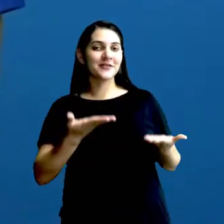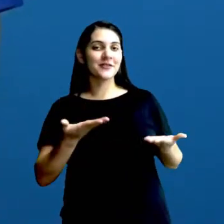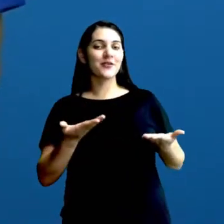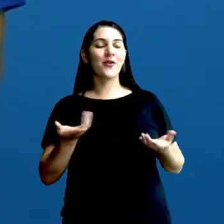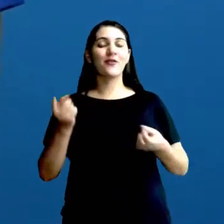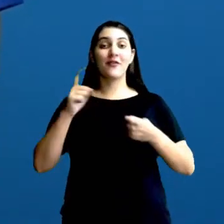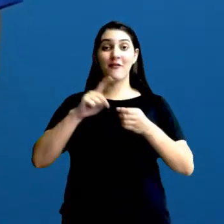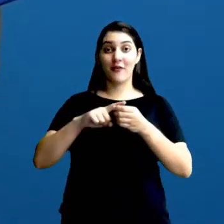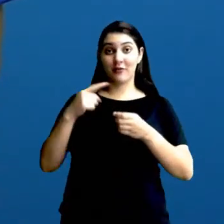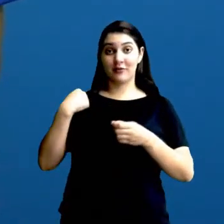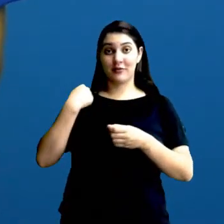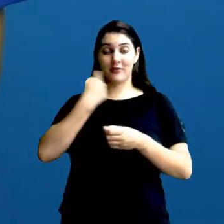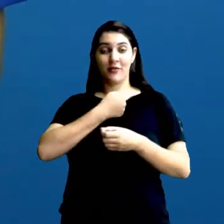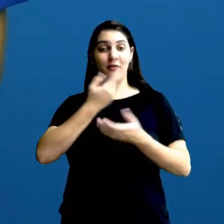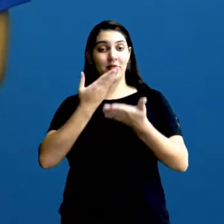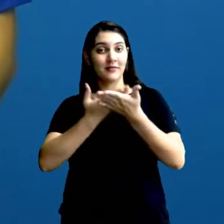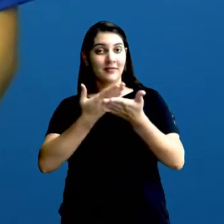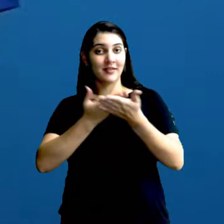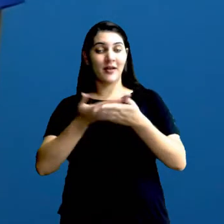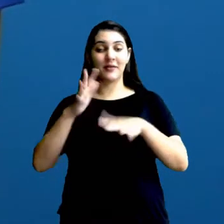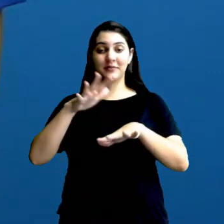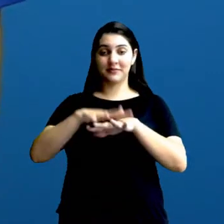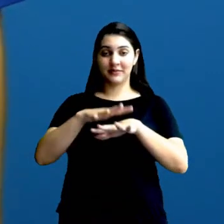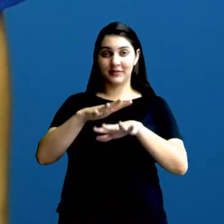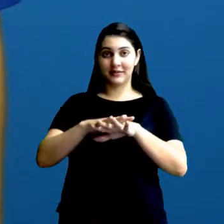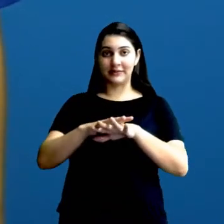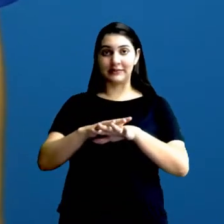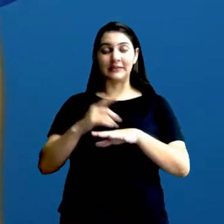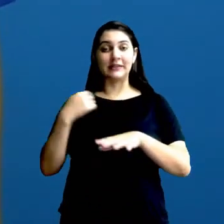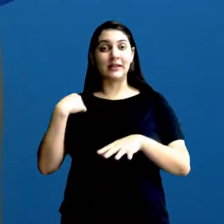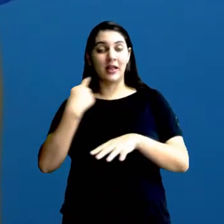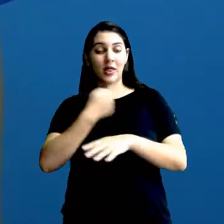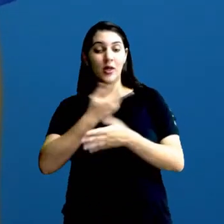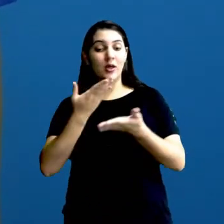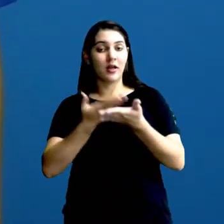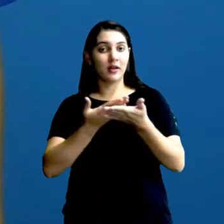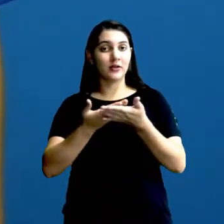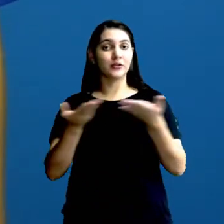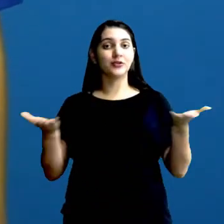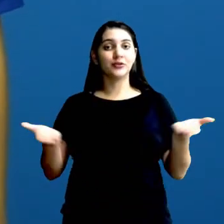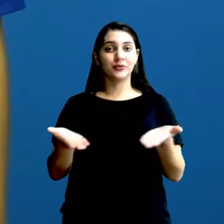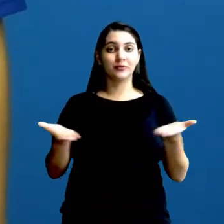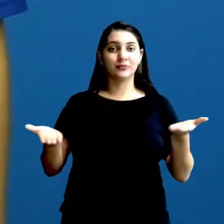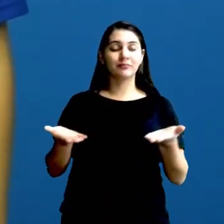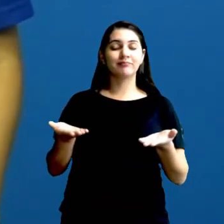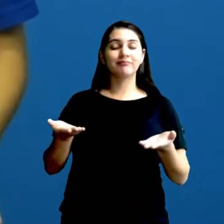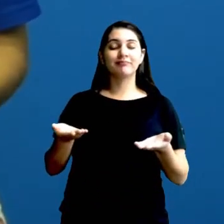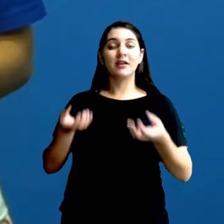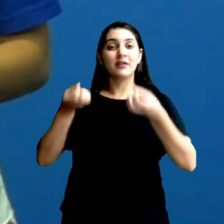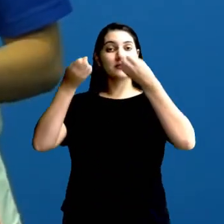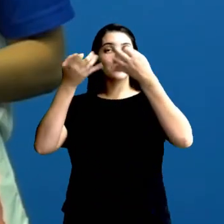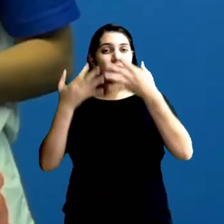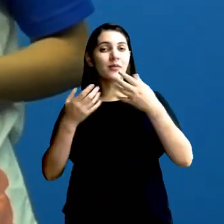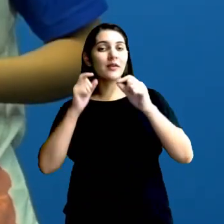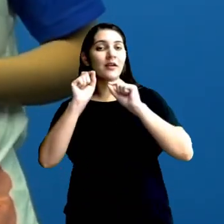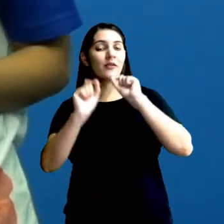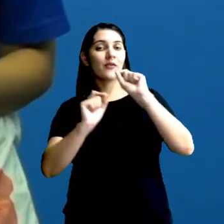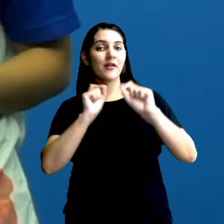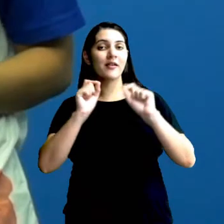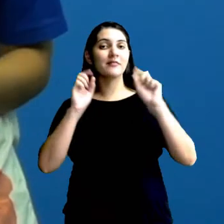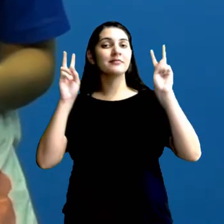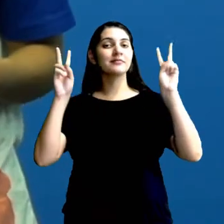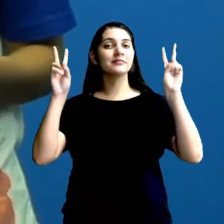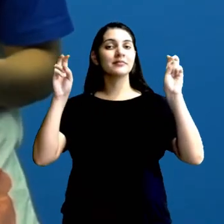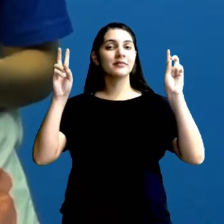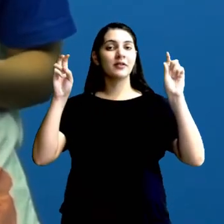Bem-vindos de volta às nossas aulas de matemática e na nossa aula de hoje nós iremos falar